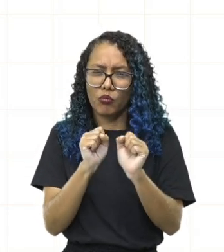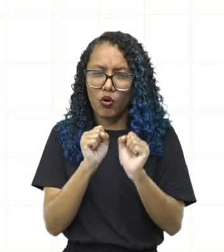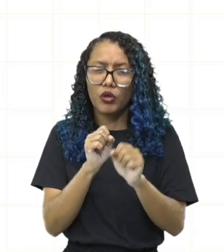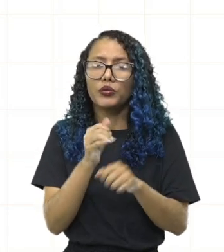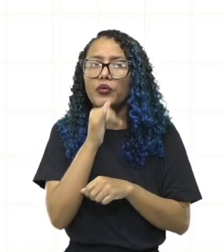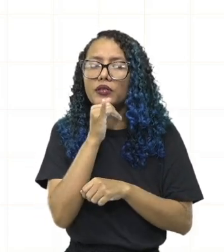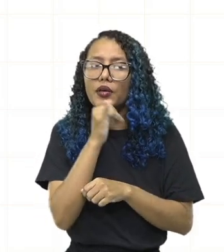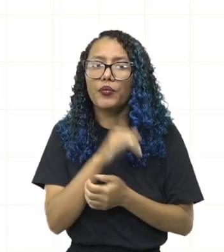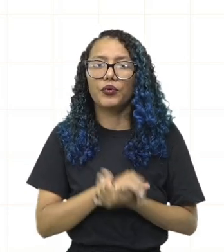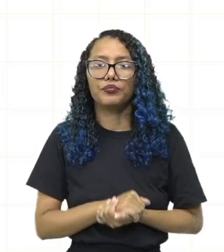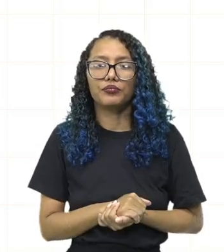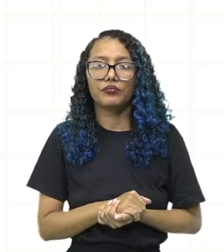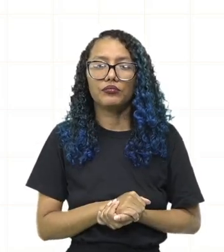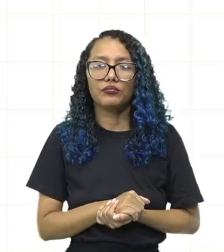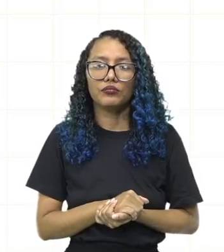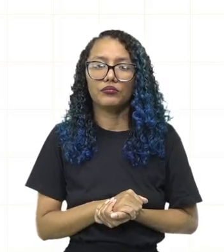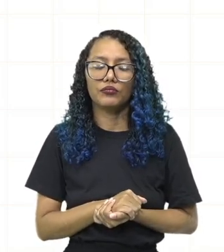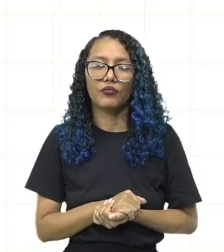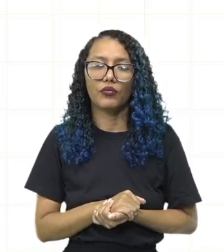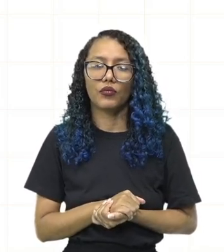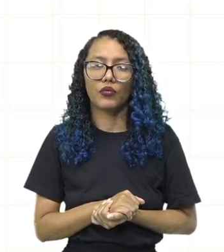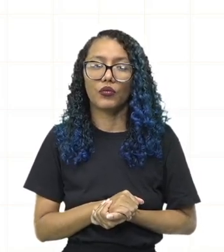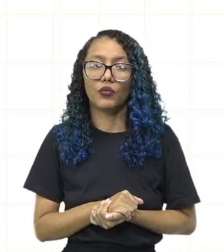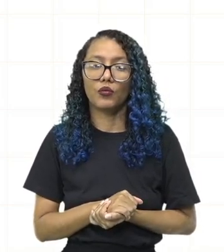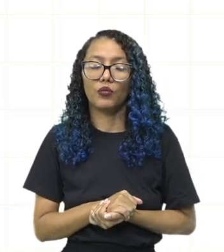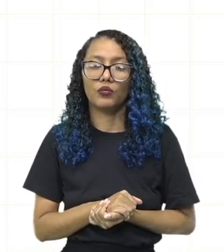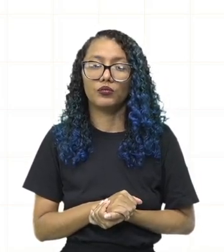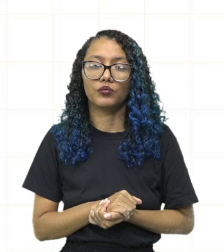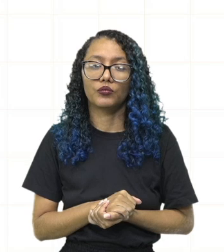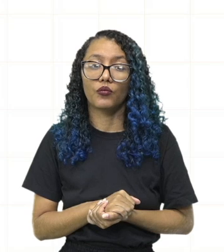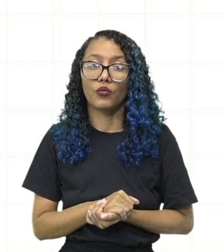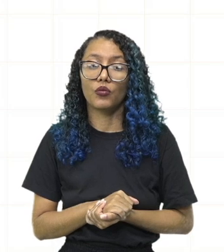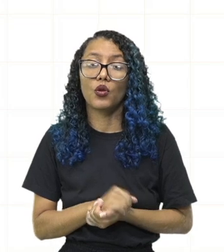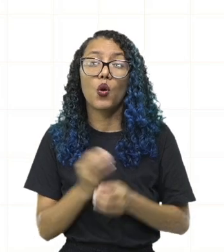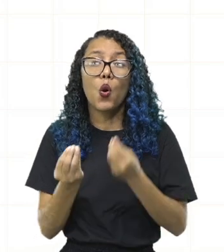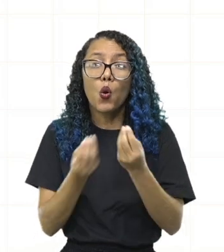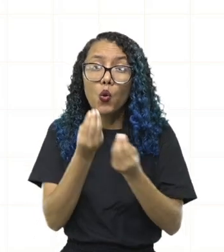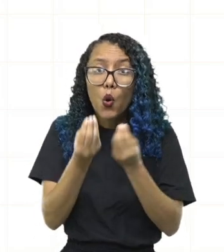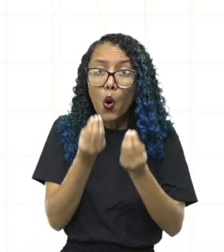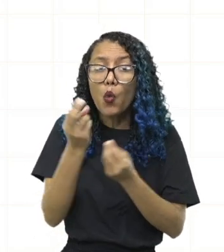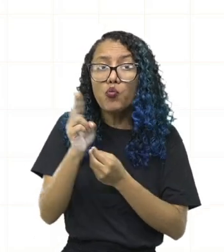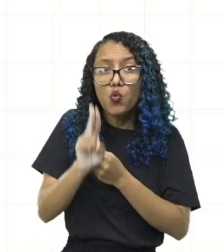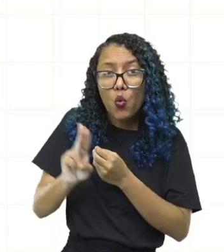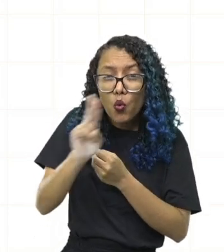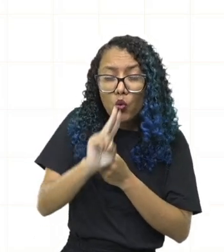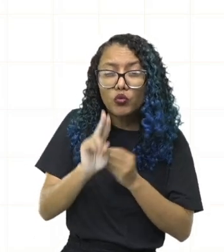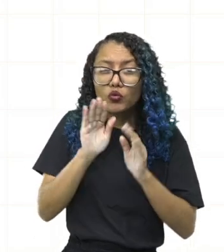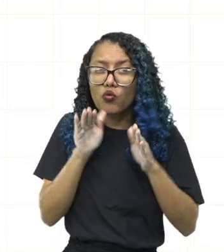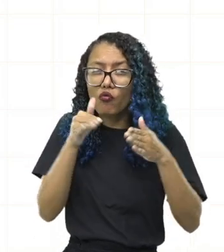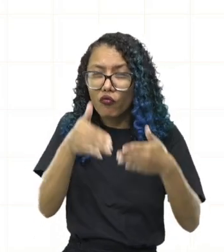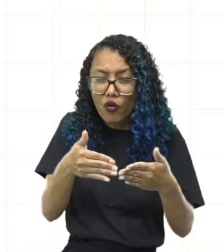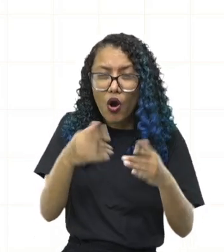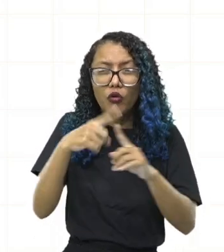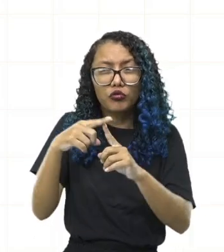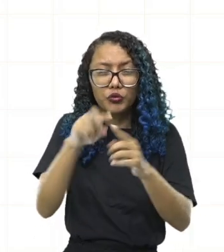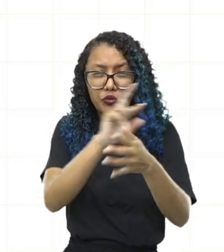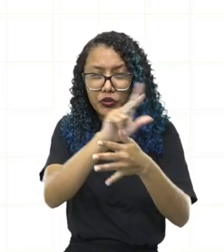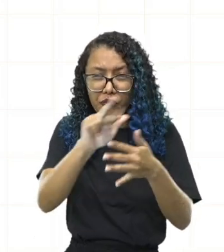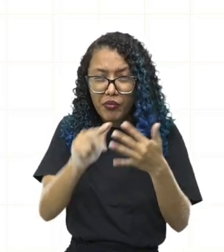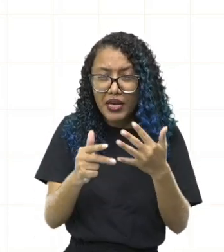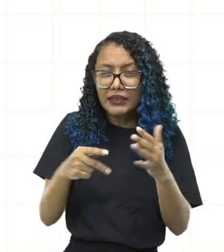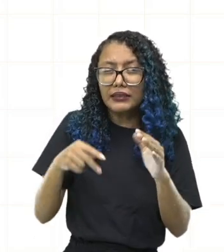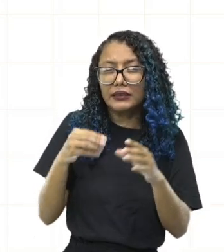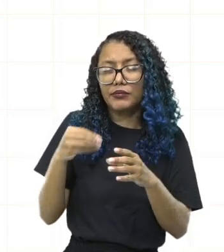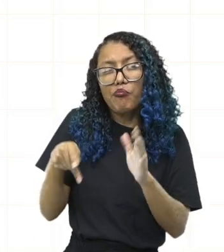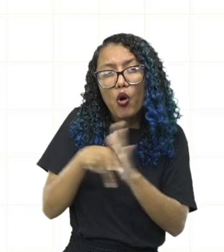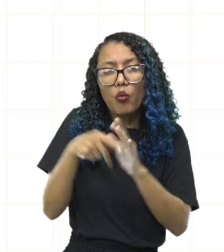por exemplo, o manejo, tá bom? Que pode ser feito principalmente com as espécies nativas, né? Sejam